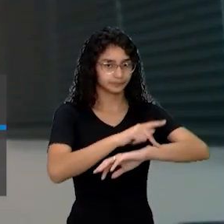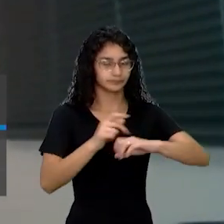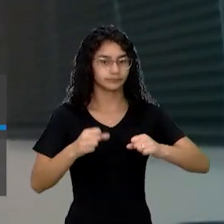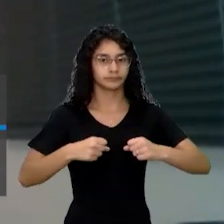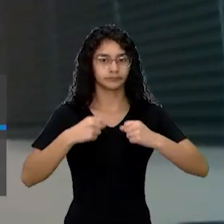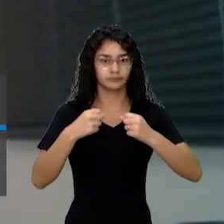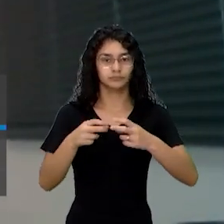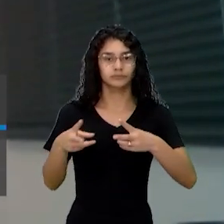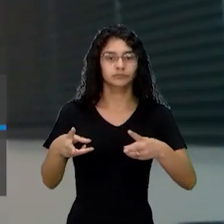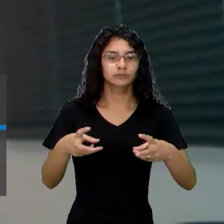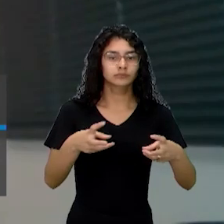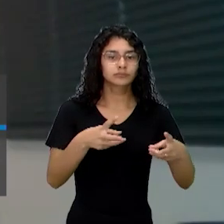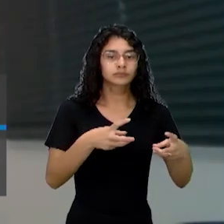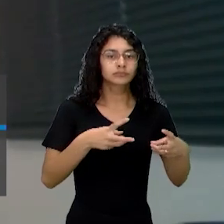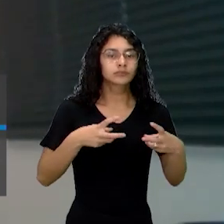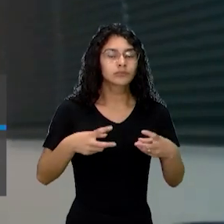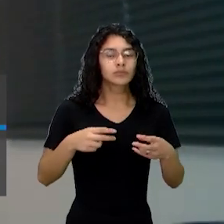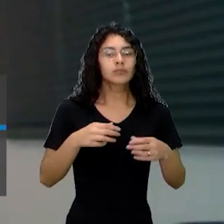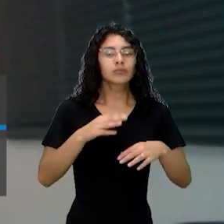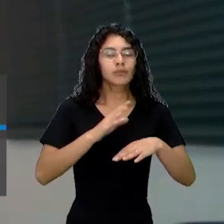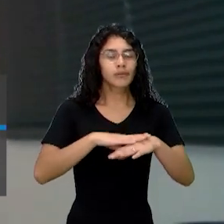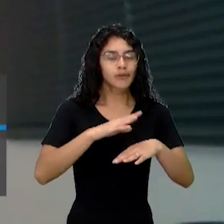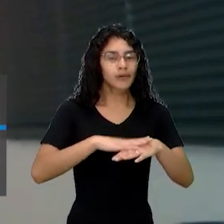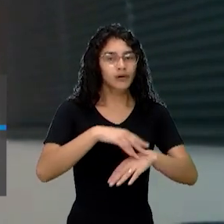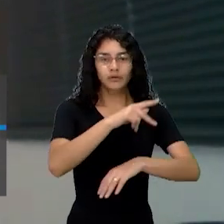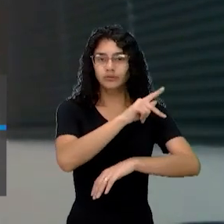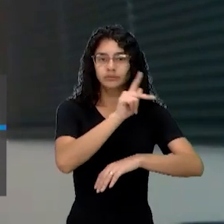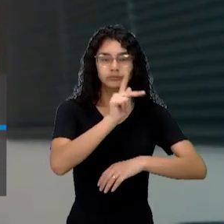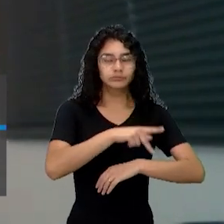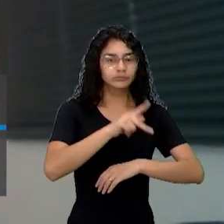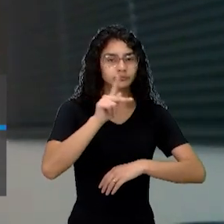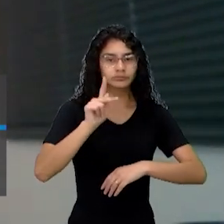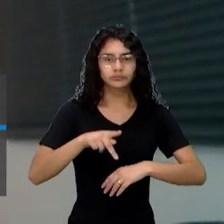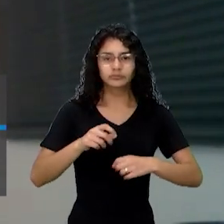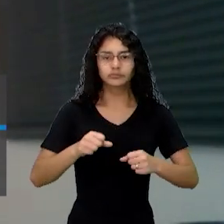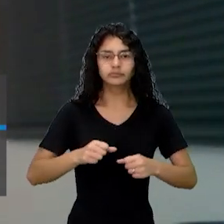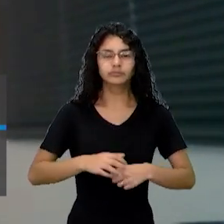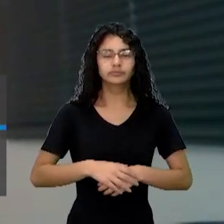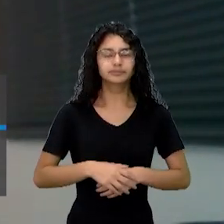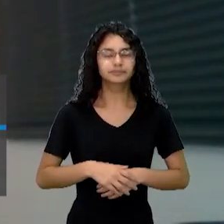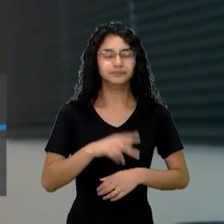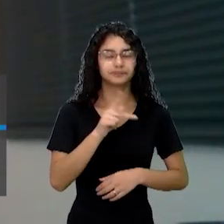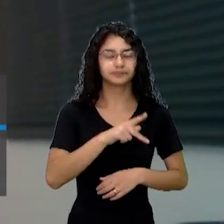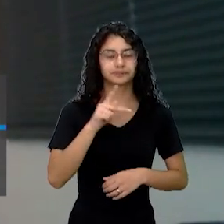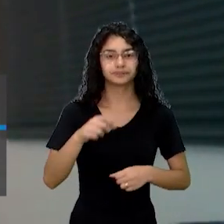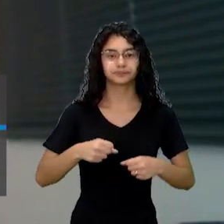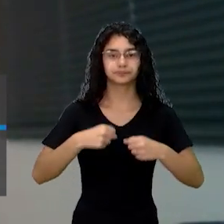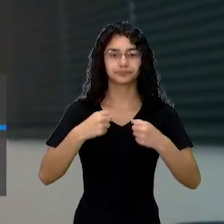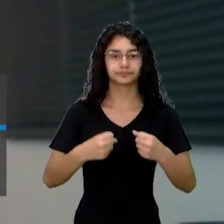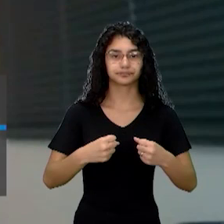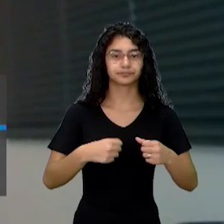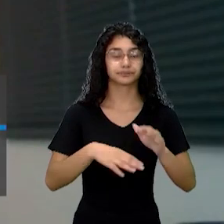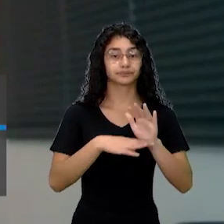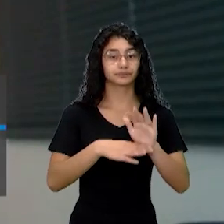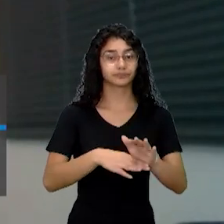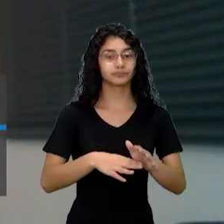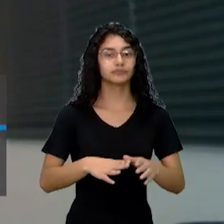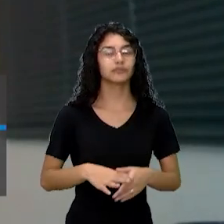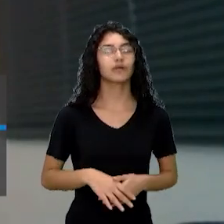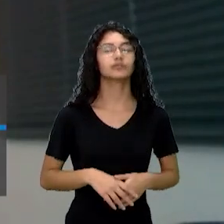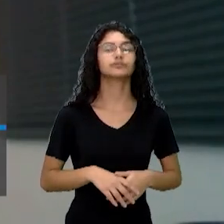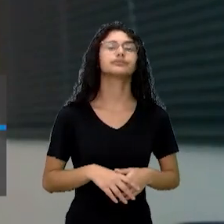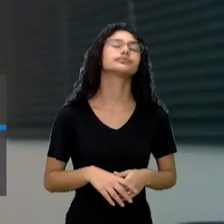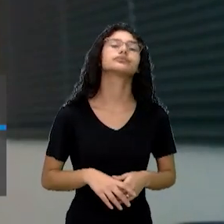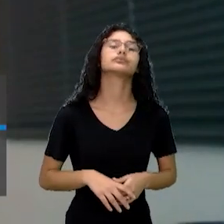a identificação, ela pode ser realizada pelo professor. O professor tem essa capacidade de fazer a identificação, e eu vou mostrar alguns